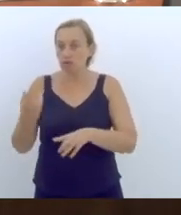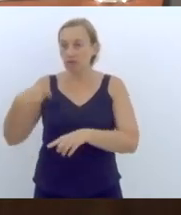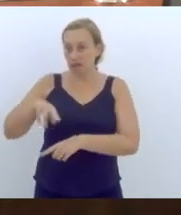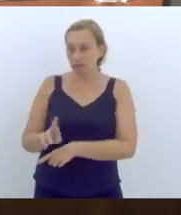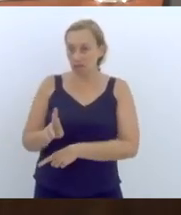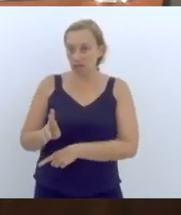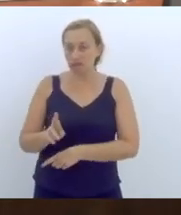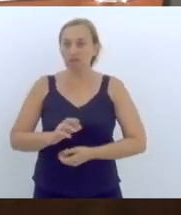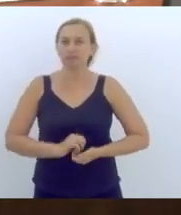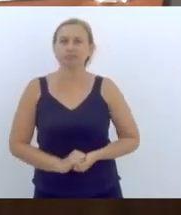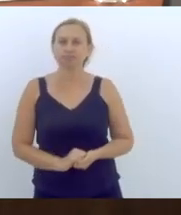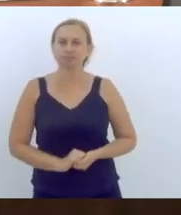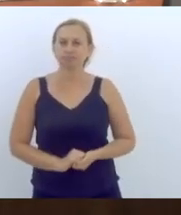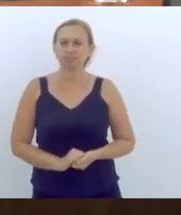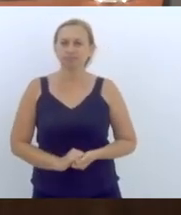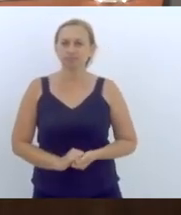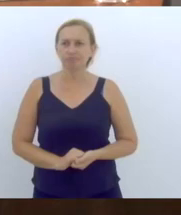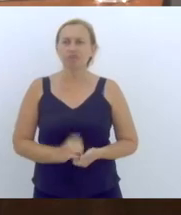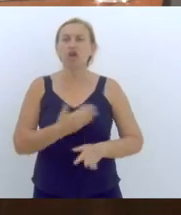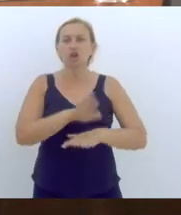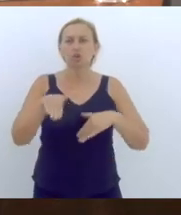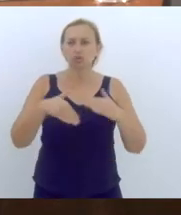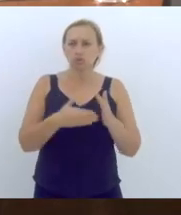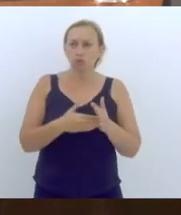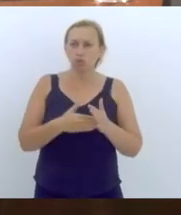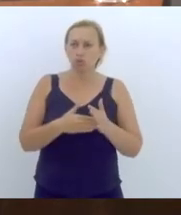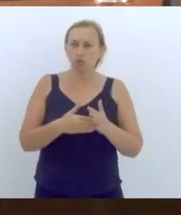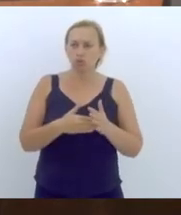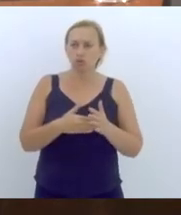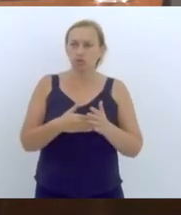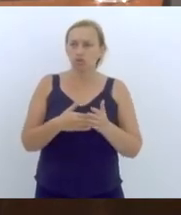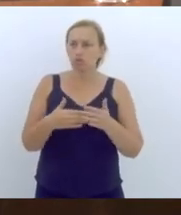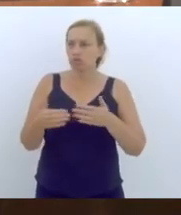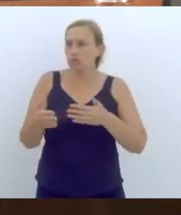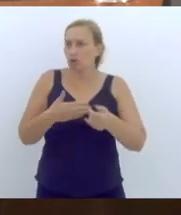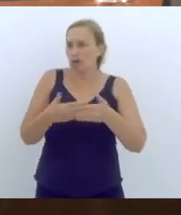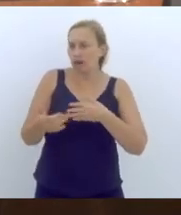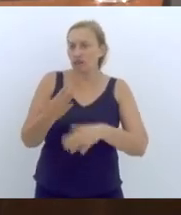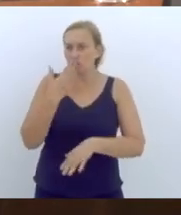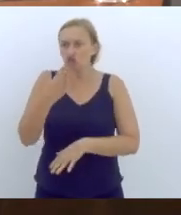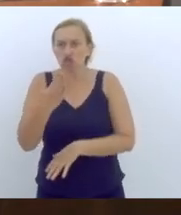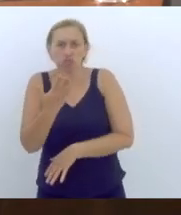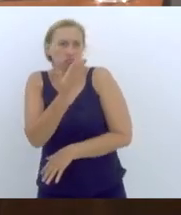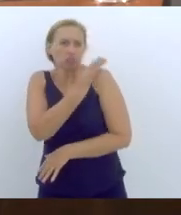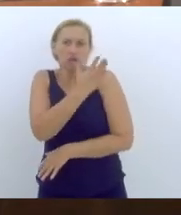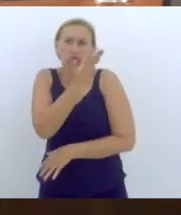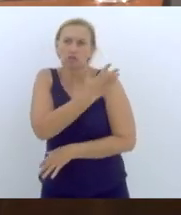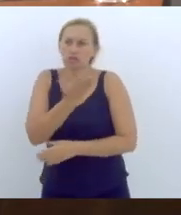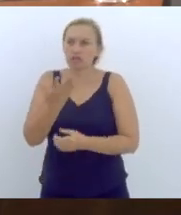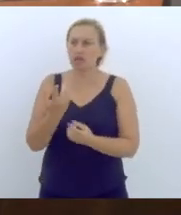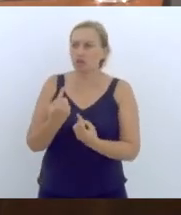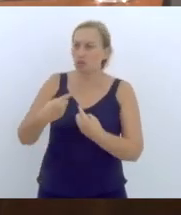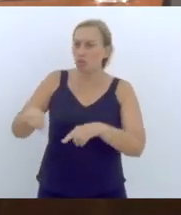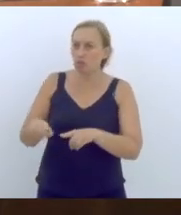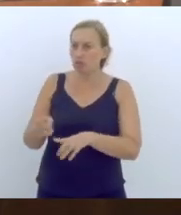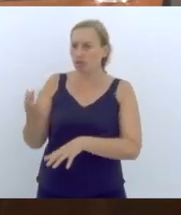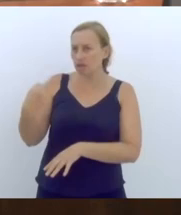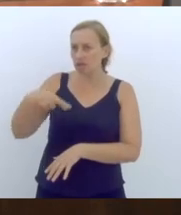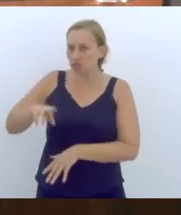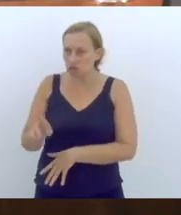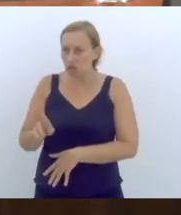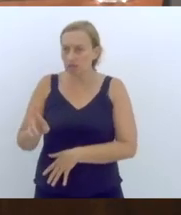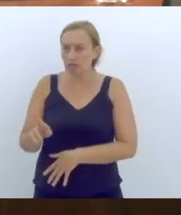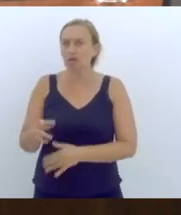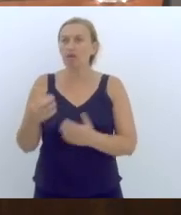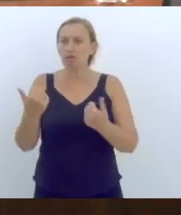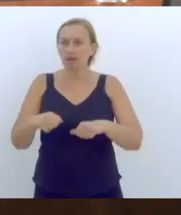intolerância religiosa. Toda forma de intolerância a qualquer manifestação religiosa deve